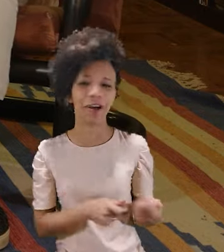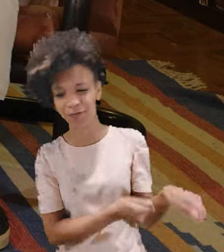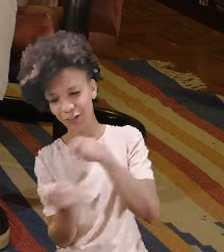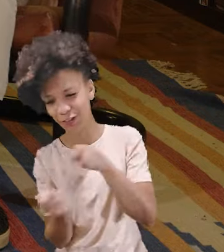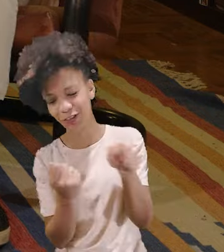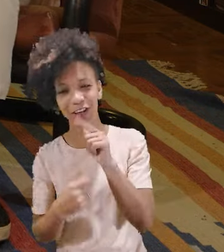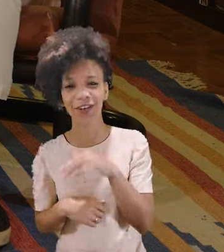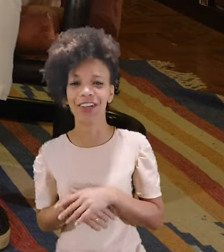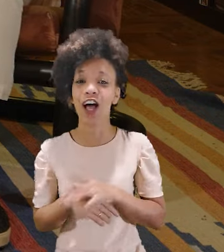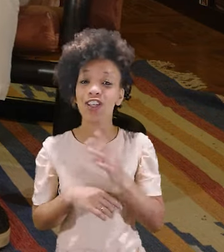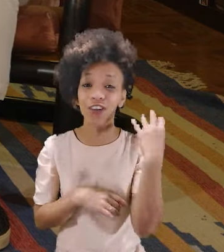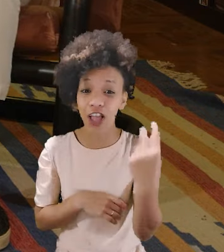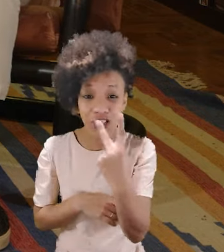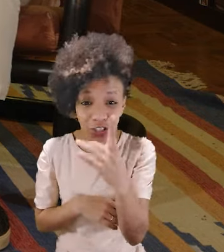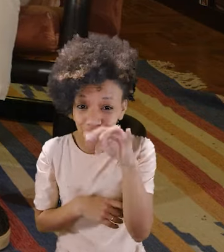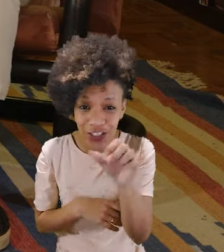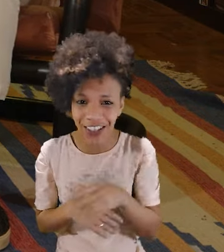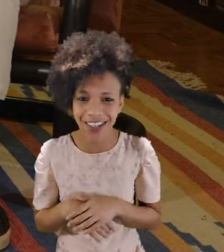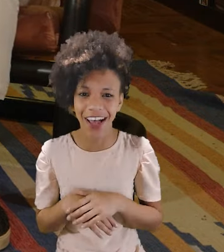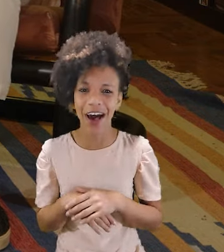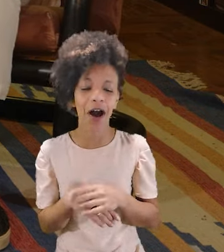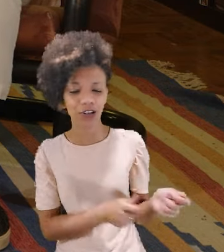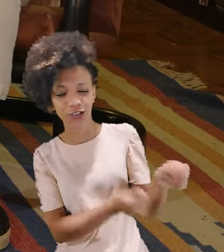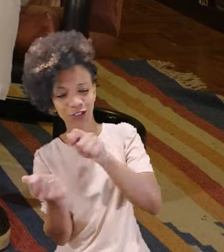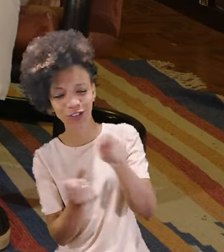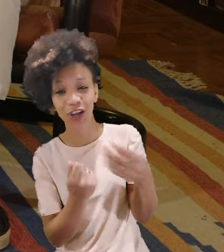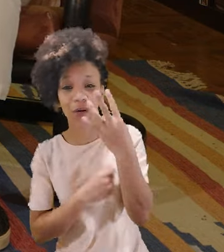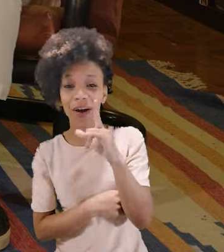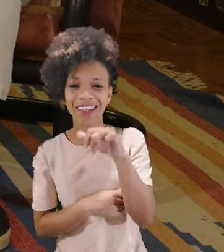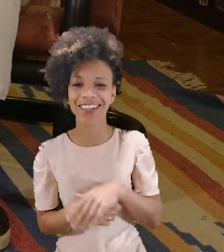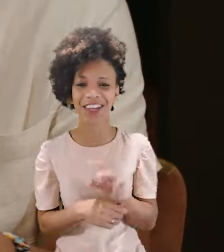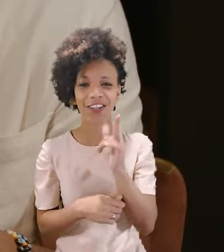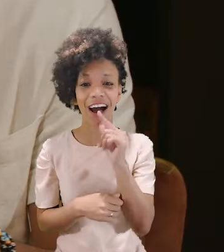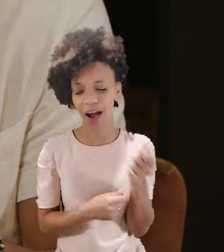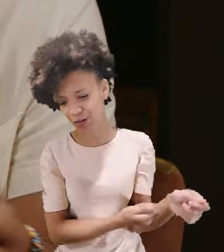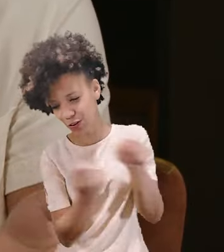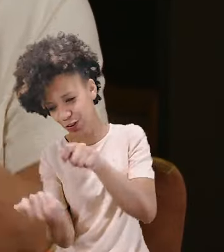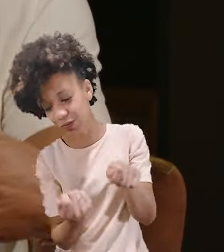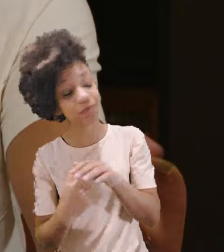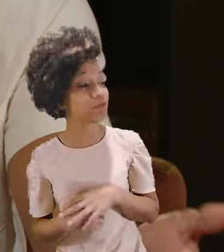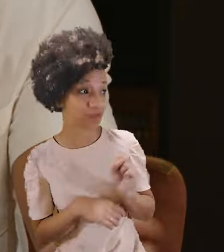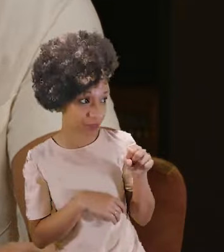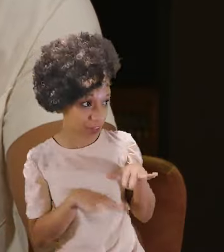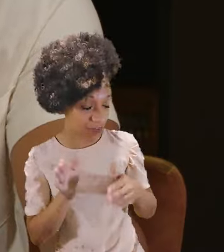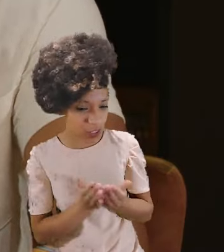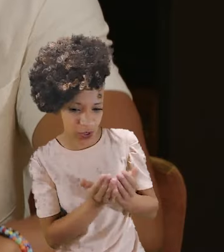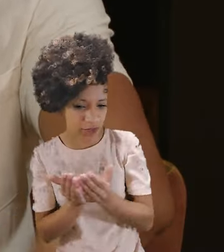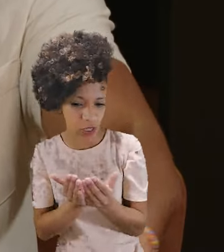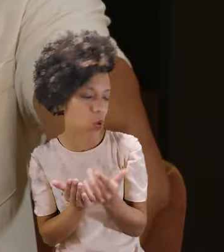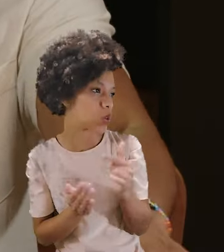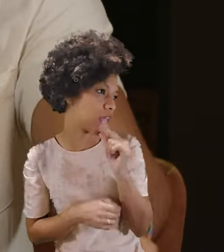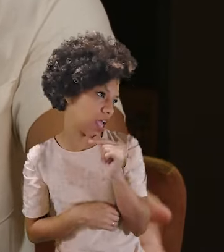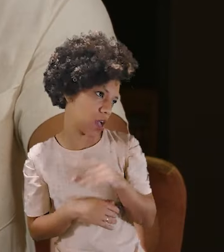o navio só viaja dois dias mas tem momento que é que quando deve tá no seco né às vezes